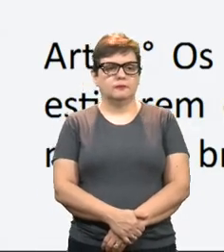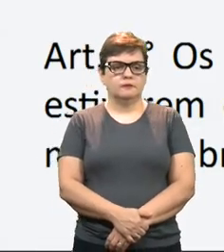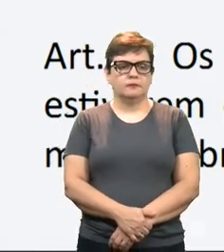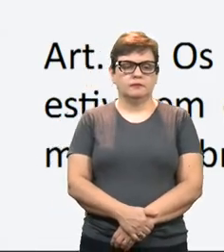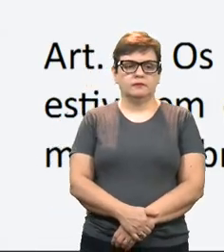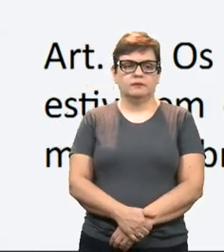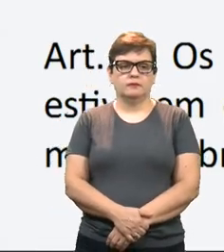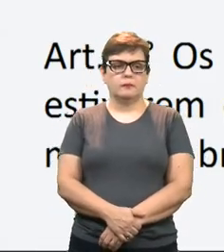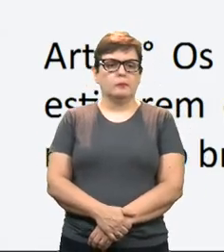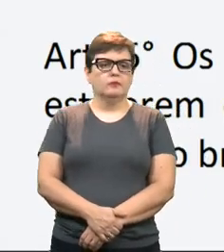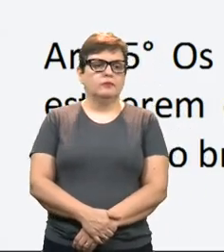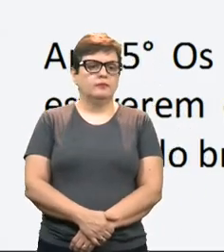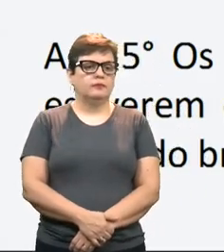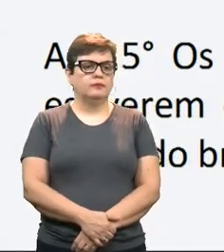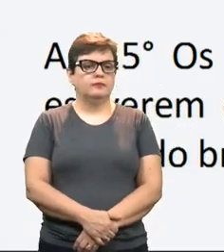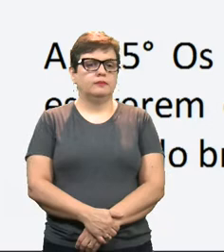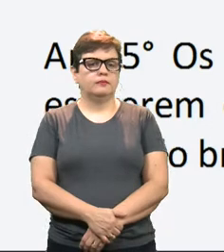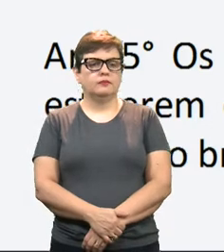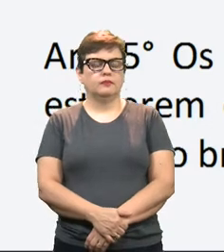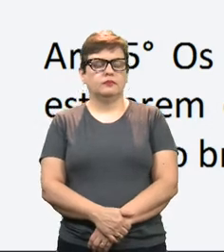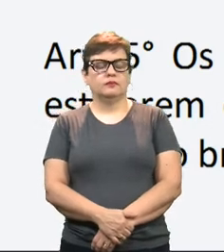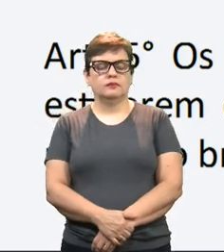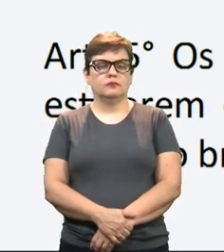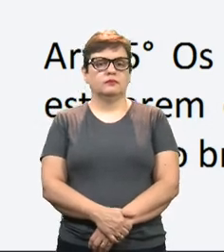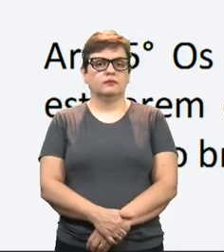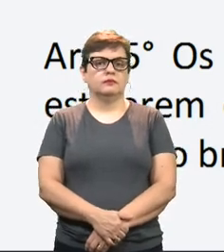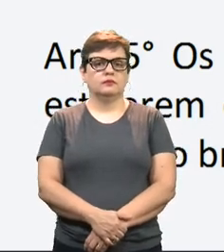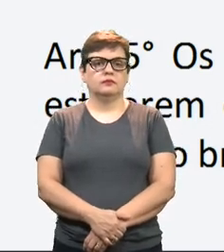favor. Fala daqui. Bom,